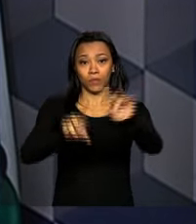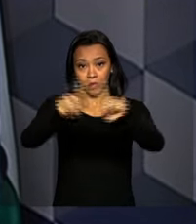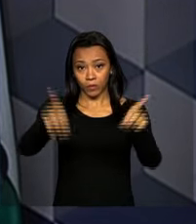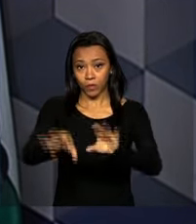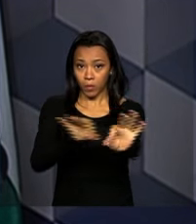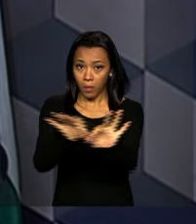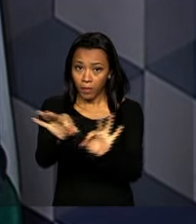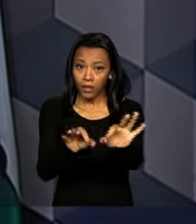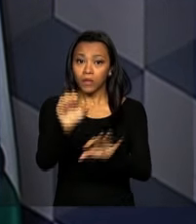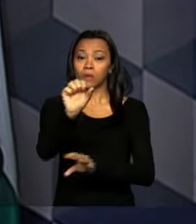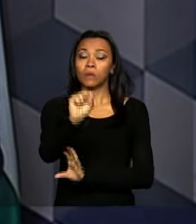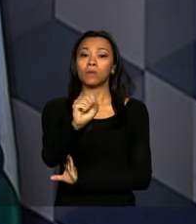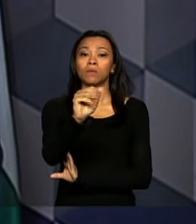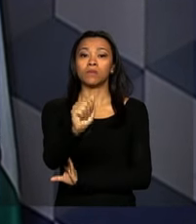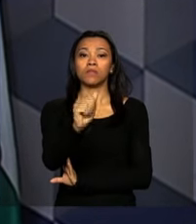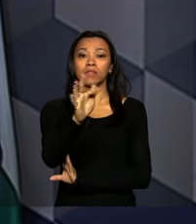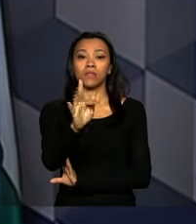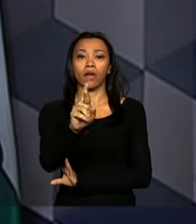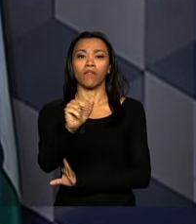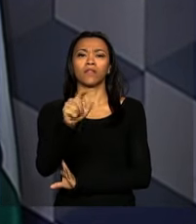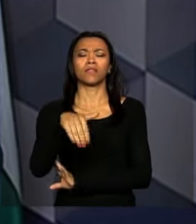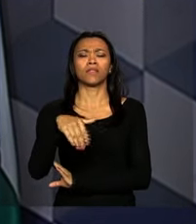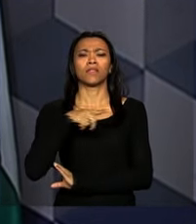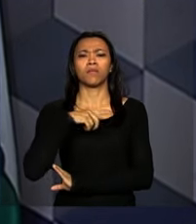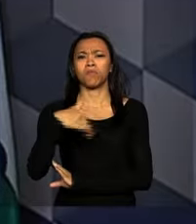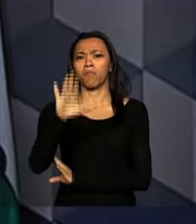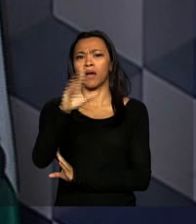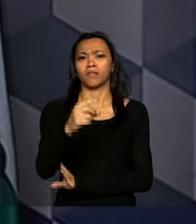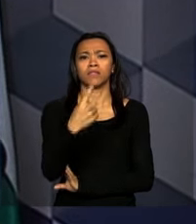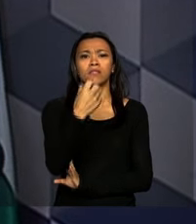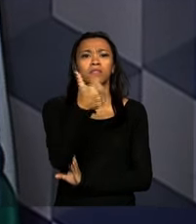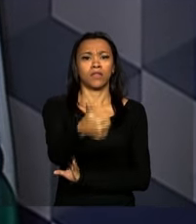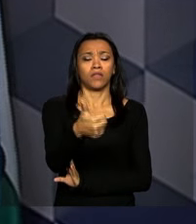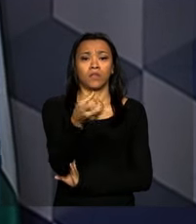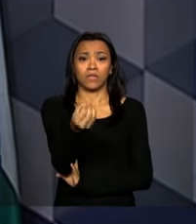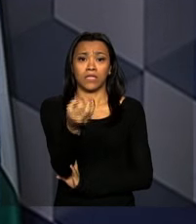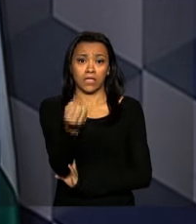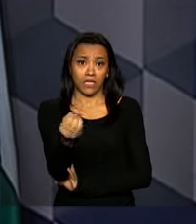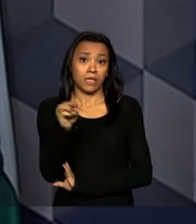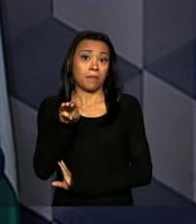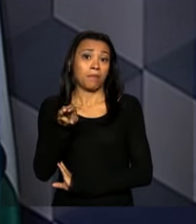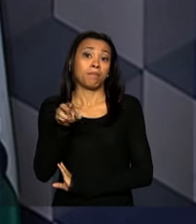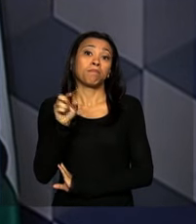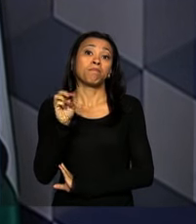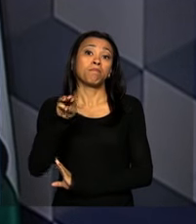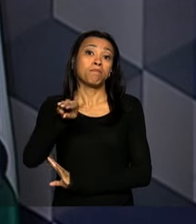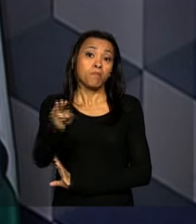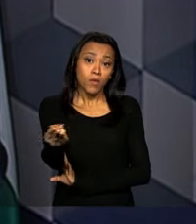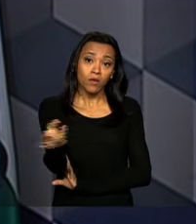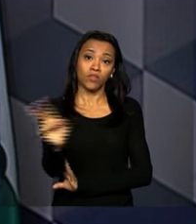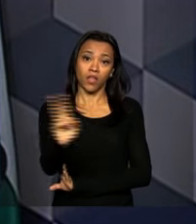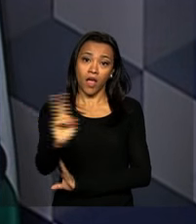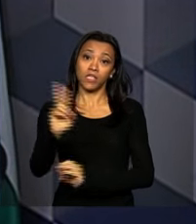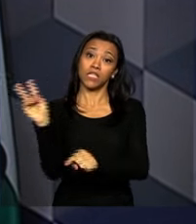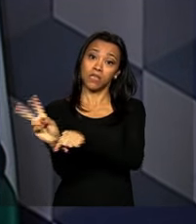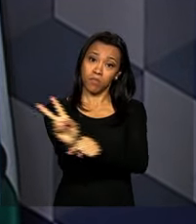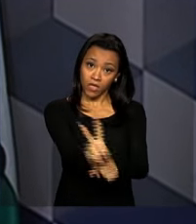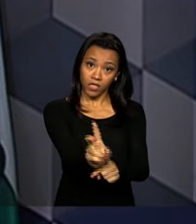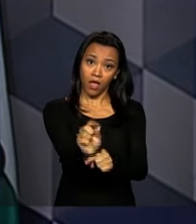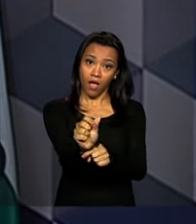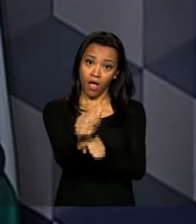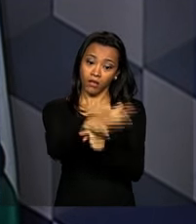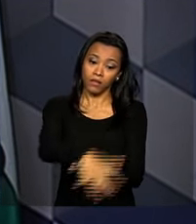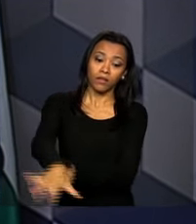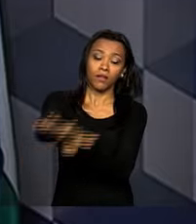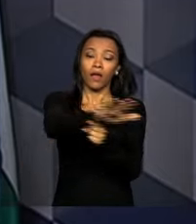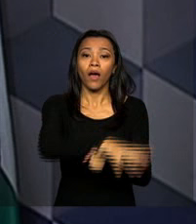de 160 bilhões de reais emprestados à agricultura. Em quase 5